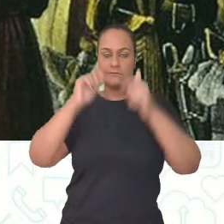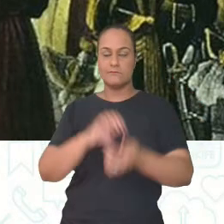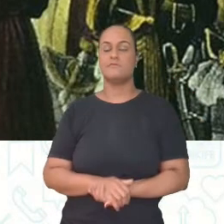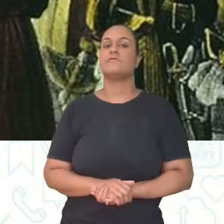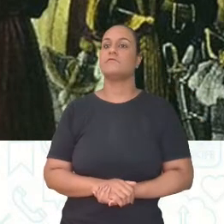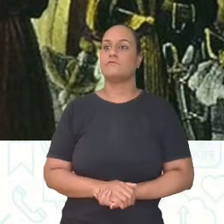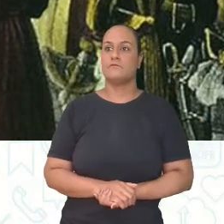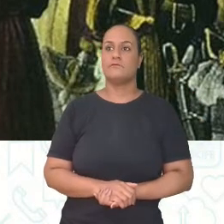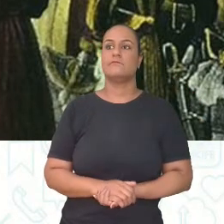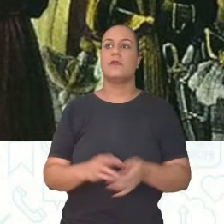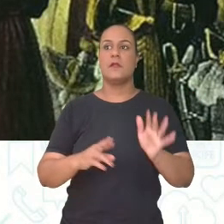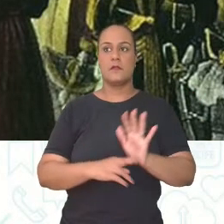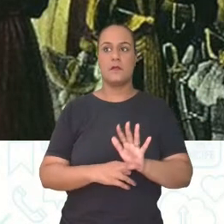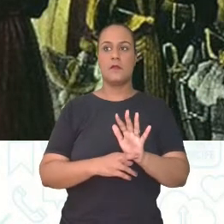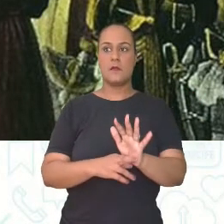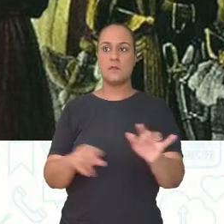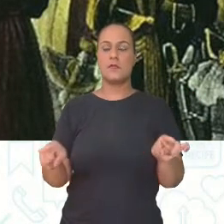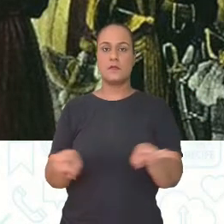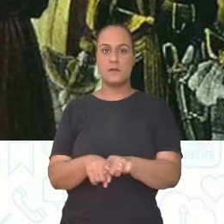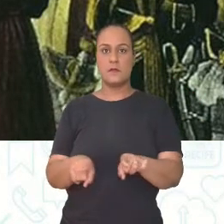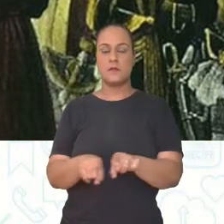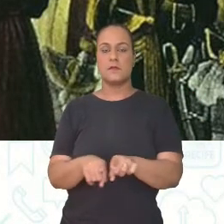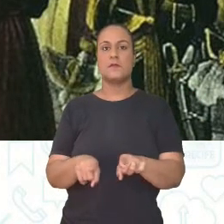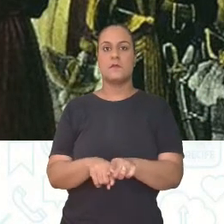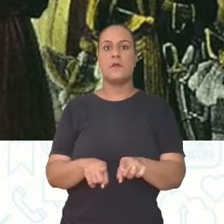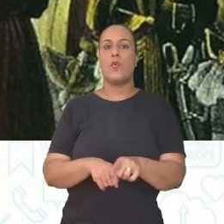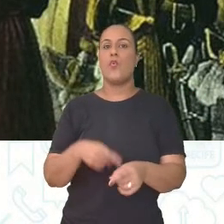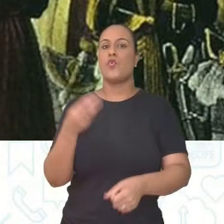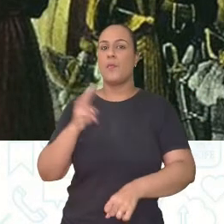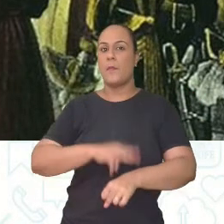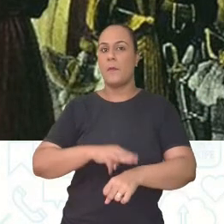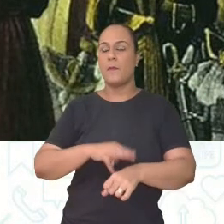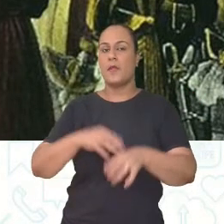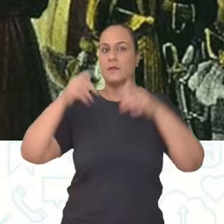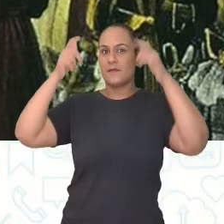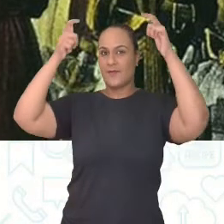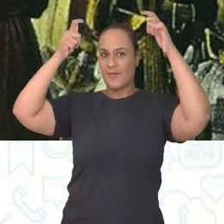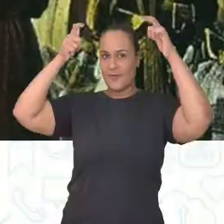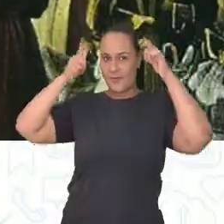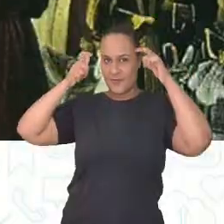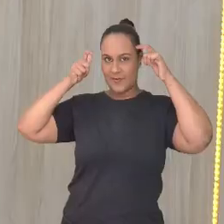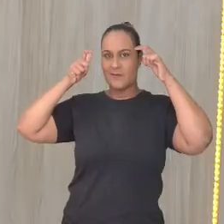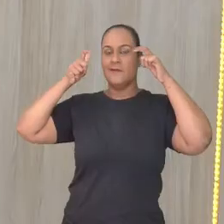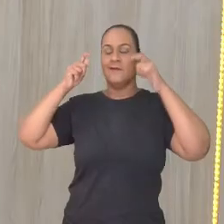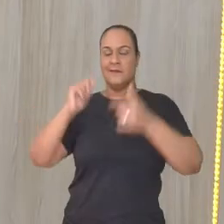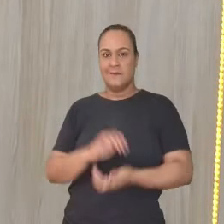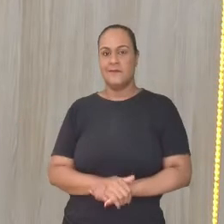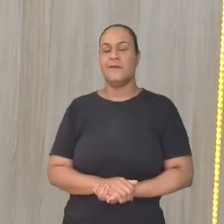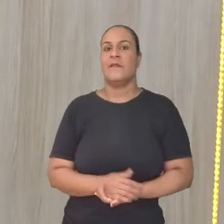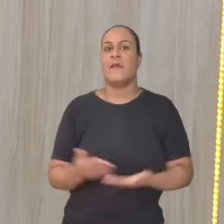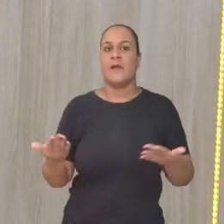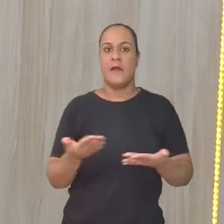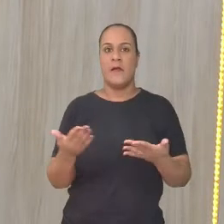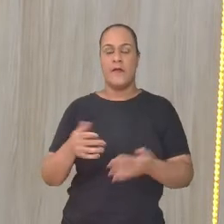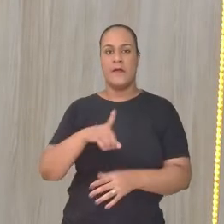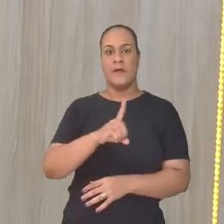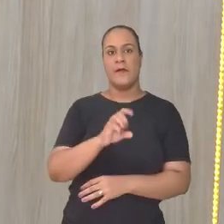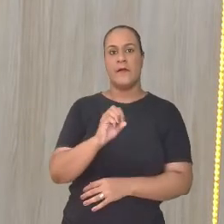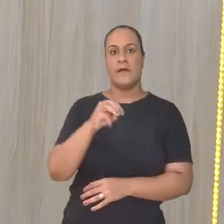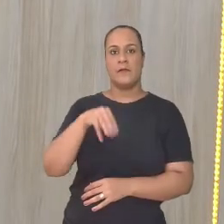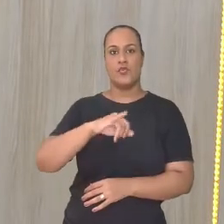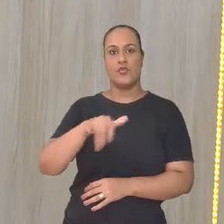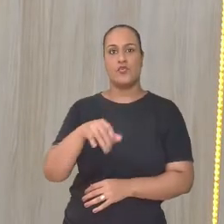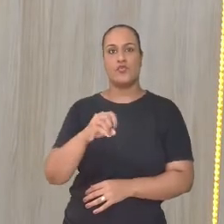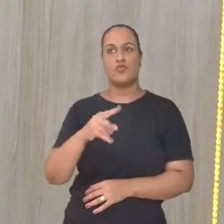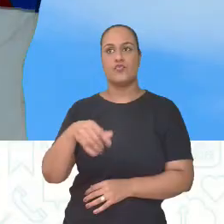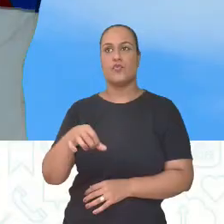uma representação também da coroação dele aí, e agora ele se tornando Dom João VI,